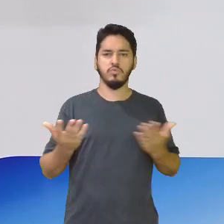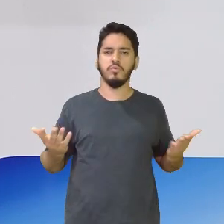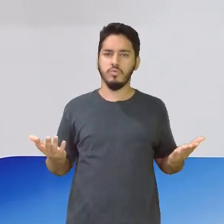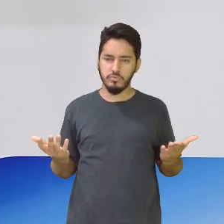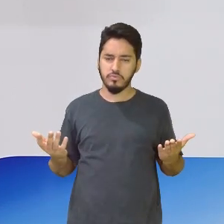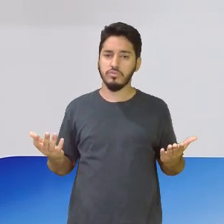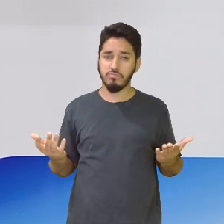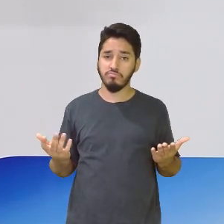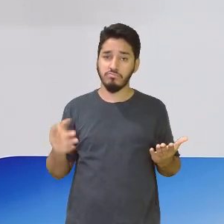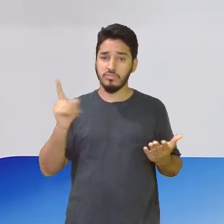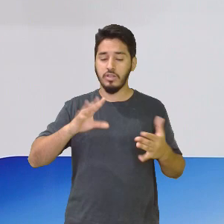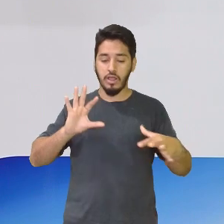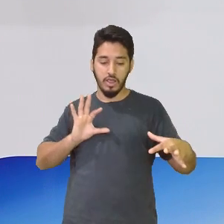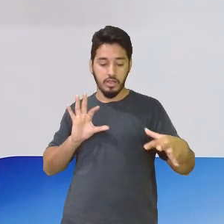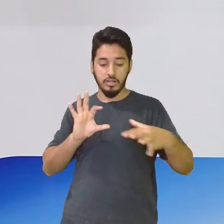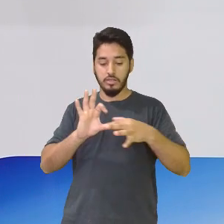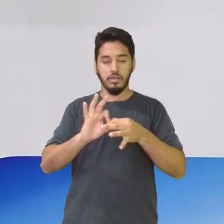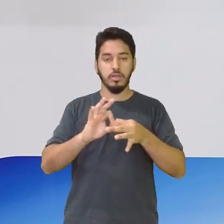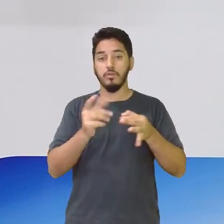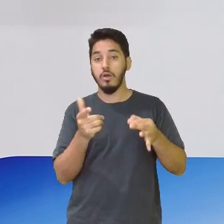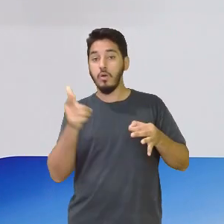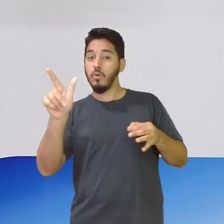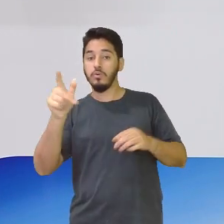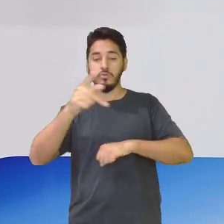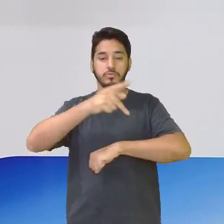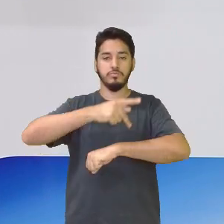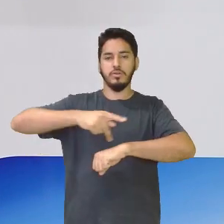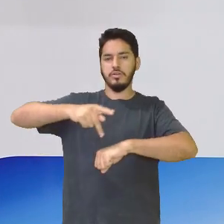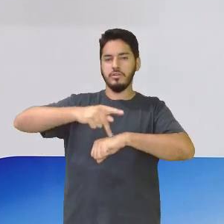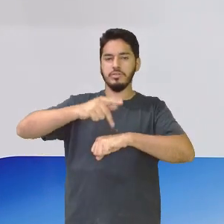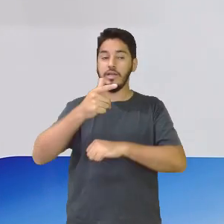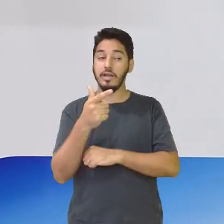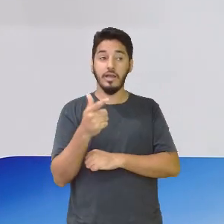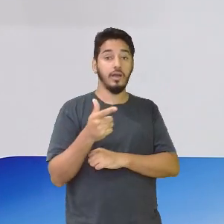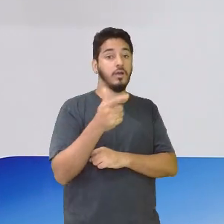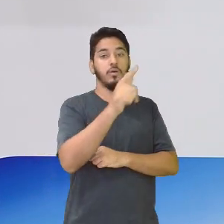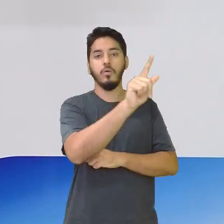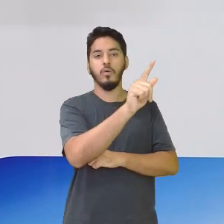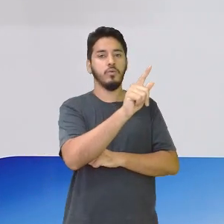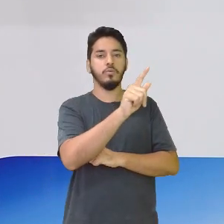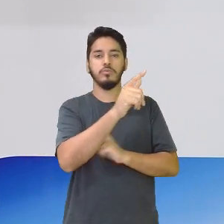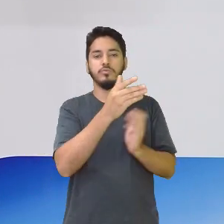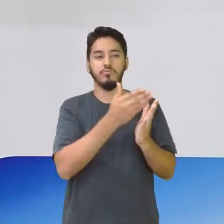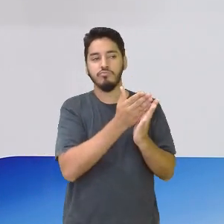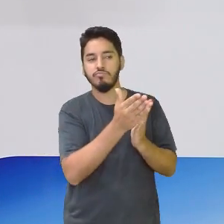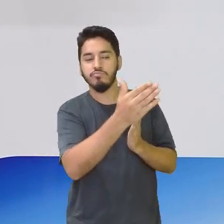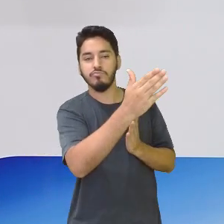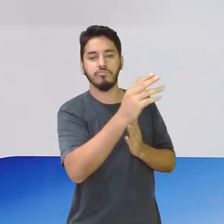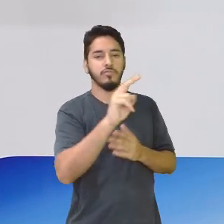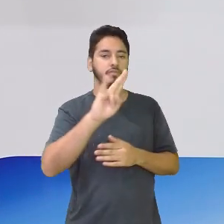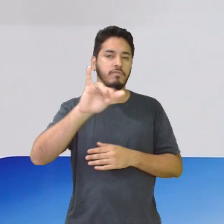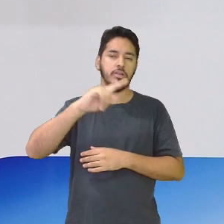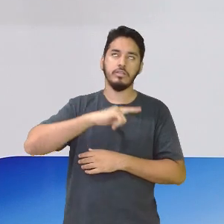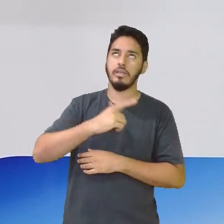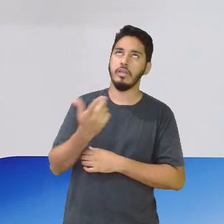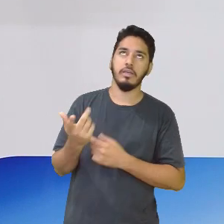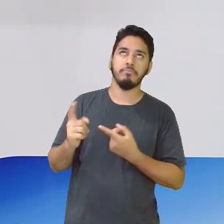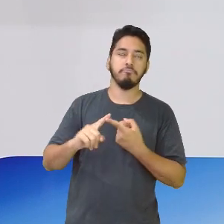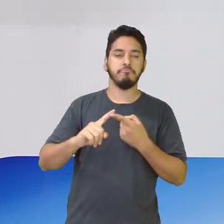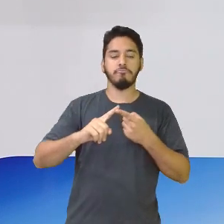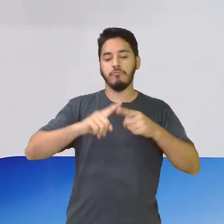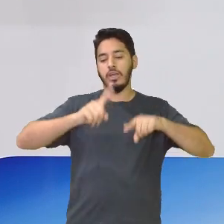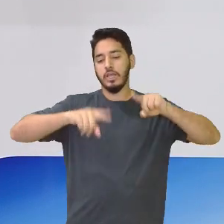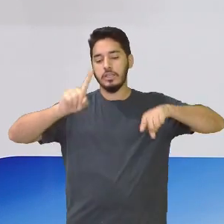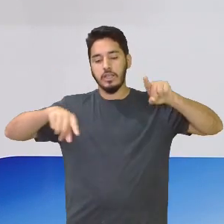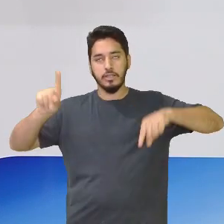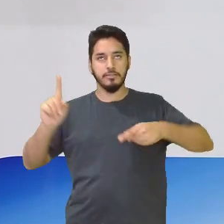aí atrelados a outros países, a outros segmentos, né? Nós vamos ter